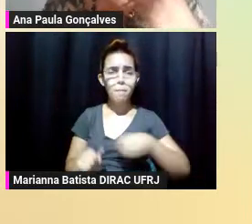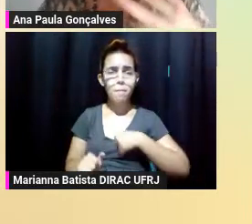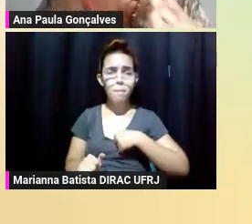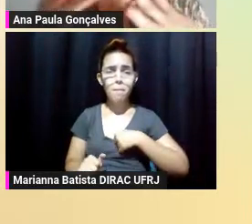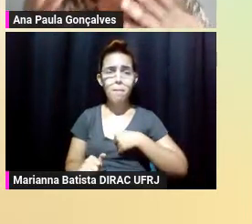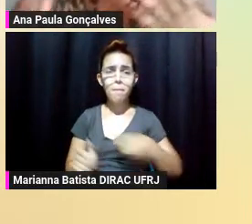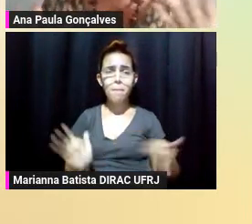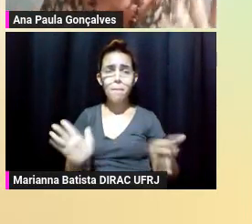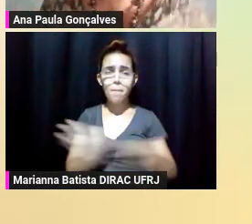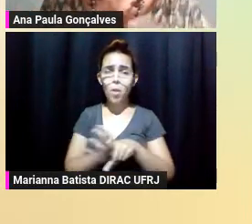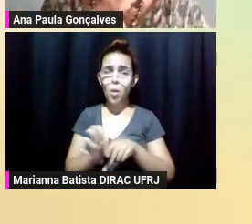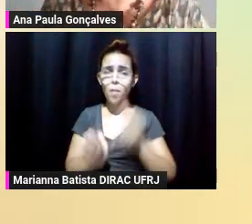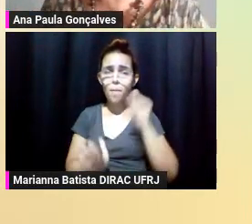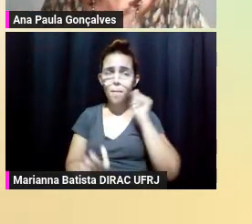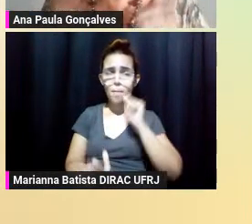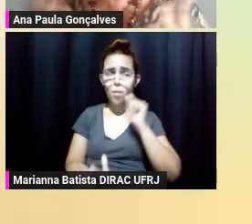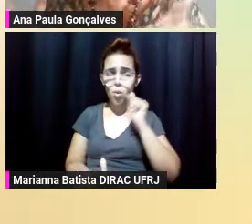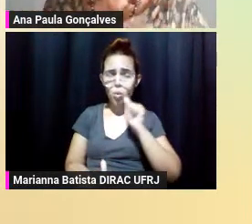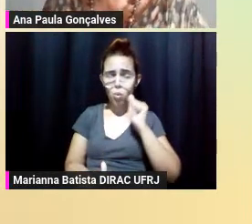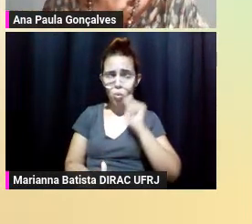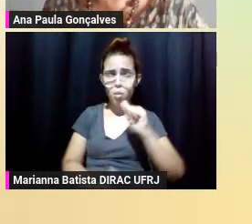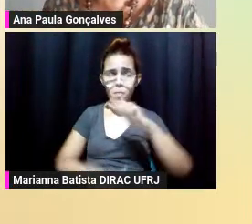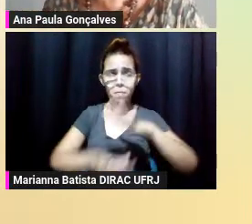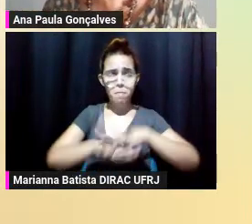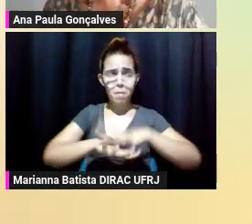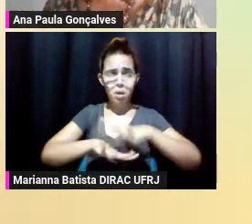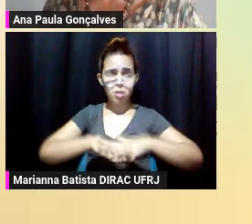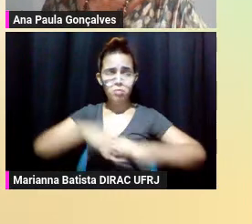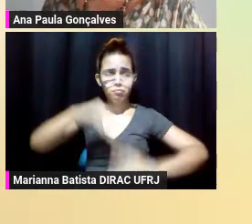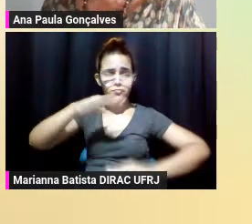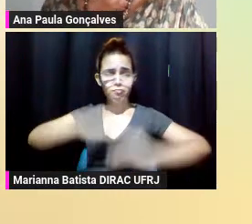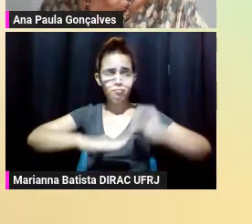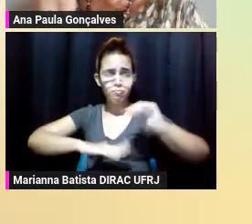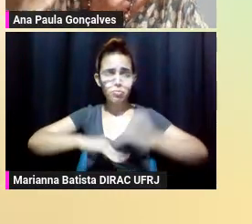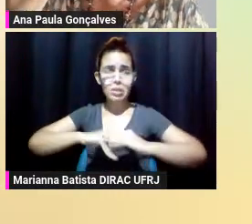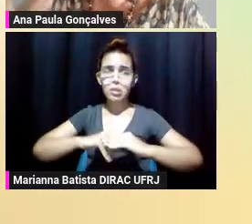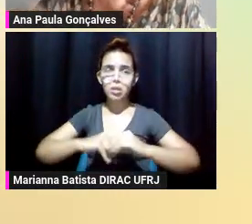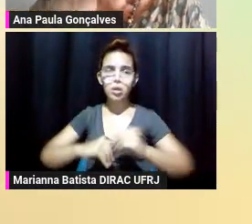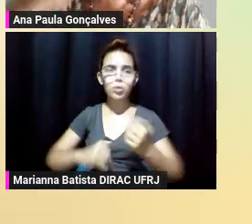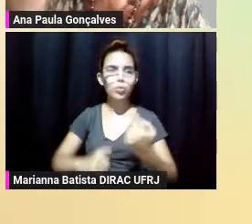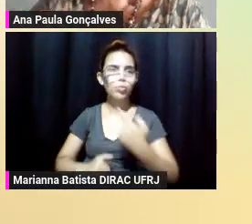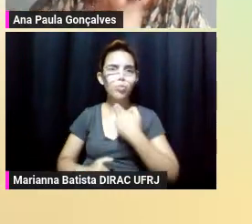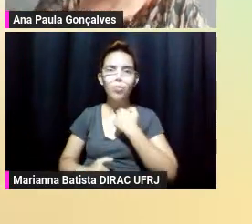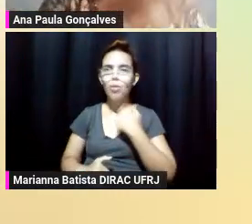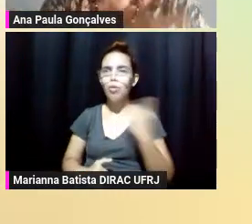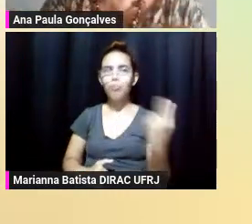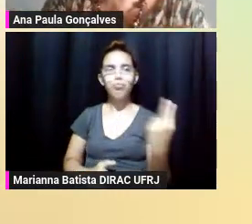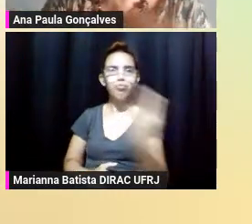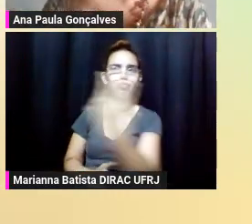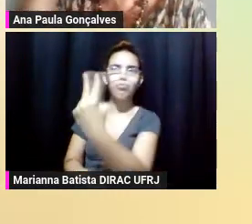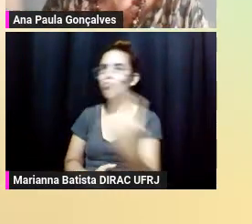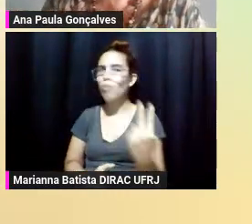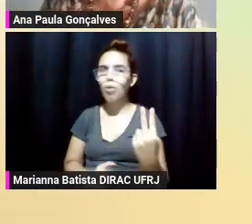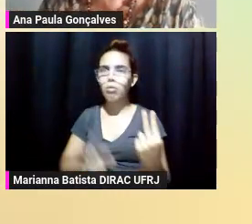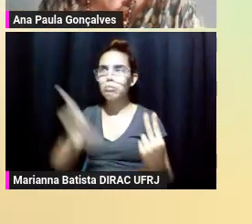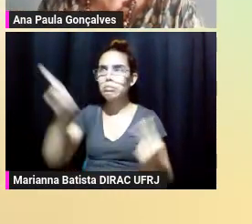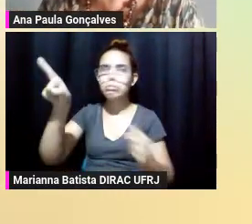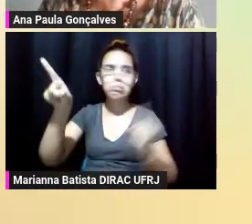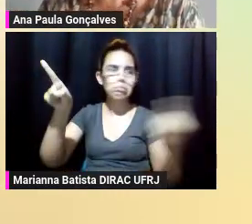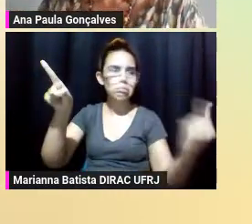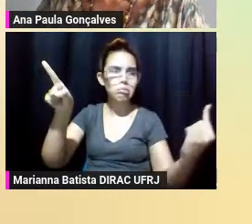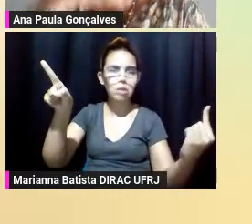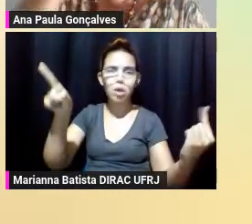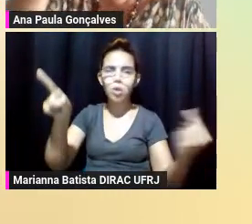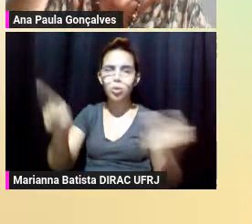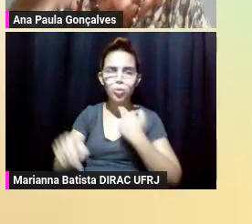eu não tinha condição de participar dos dois, porque eram inscrições caríssimas. Mas que ela me diz que eu posso entrar no primeiro evento com a credencial do